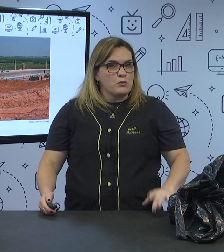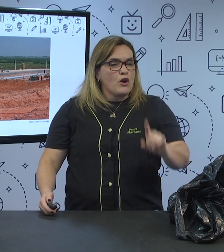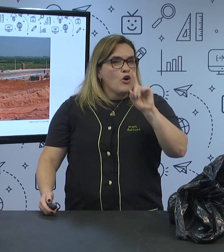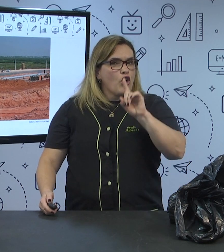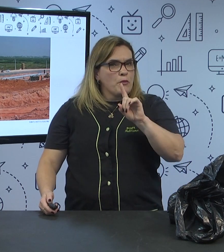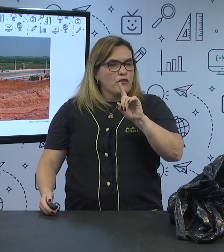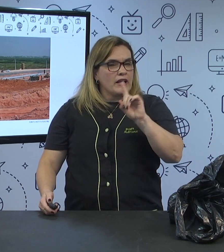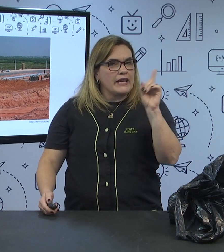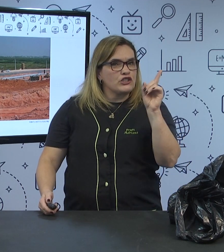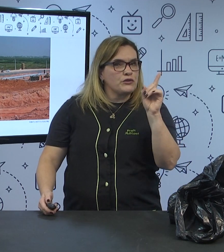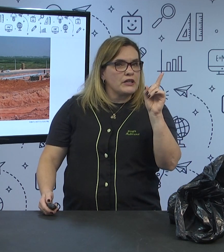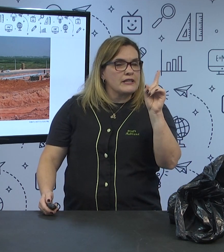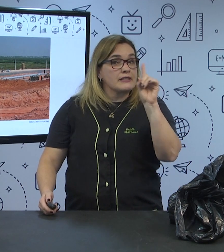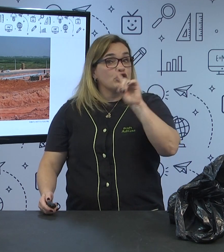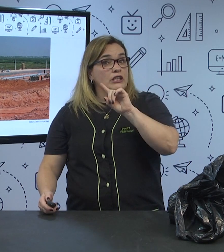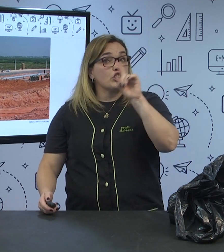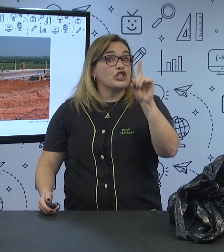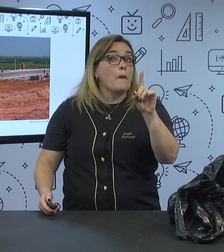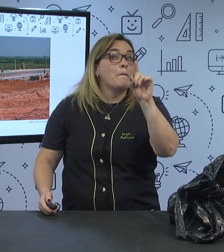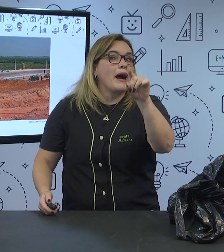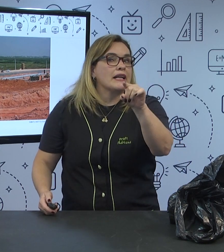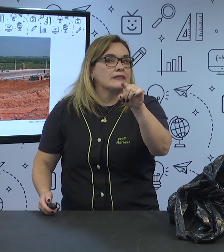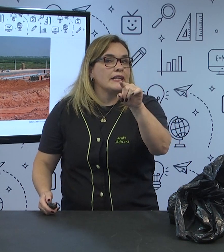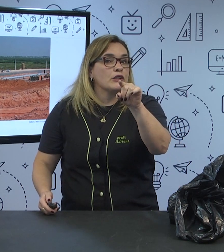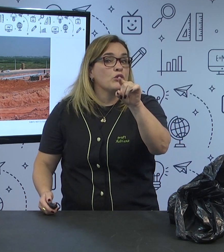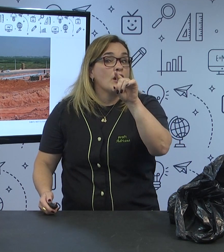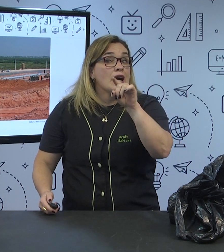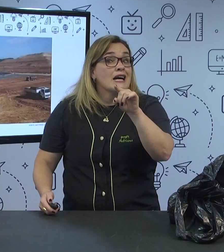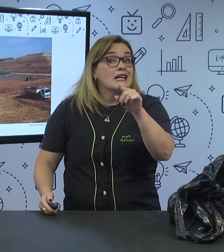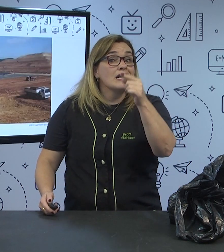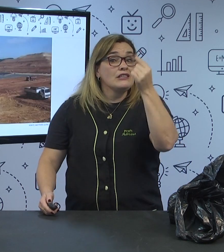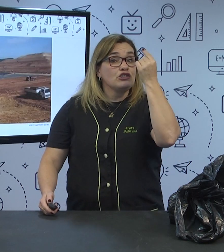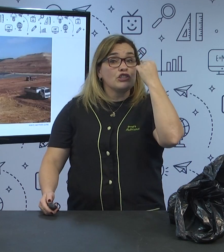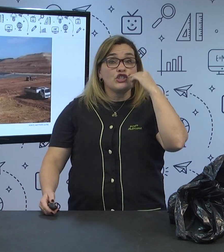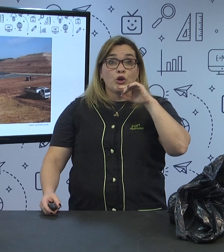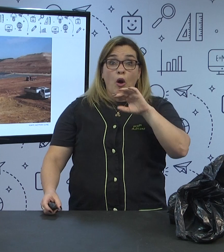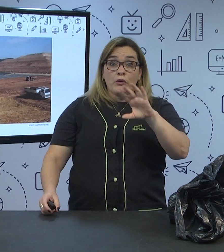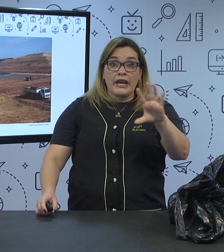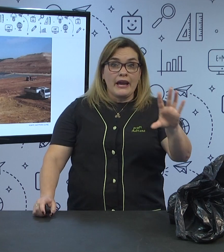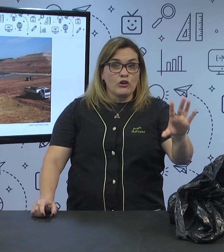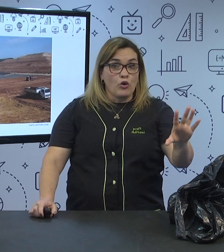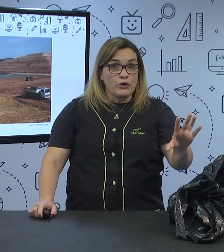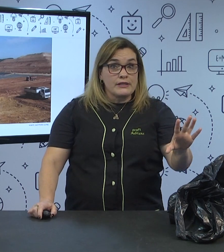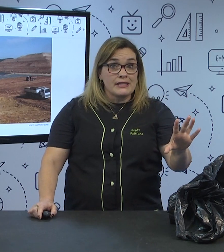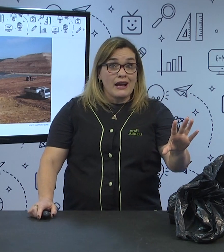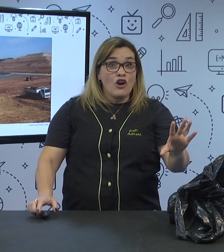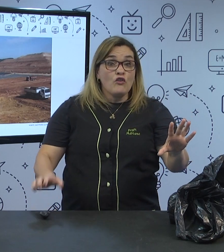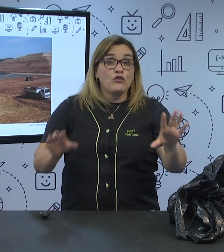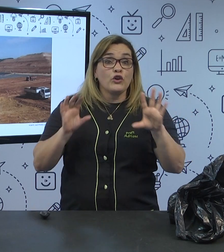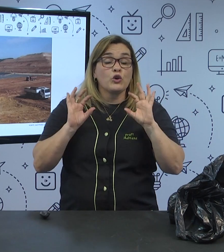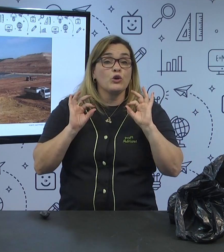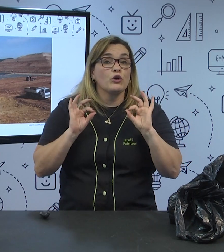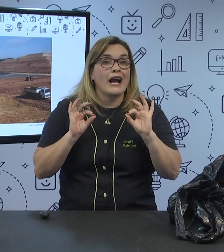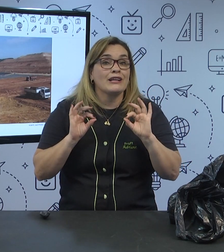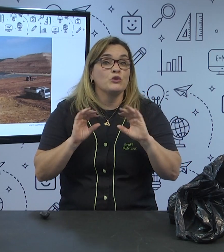Isso mesmo. Como eu falei, a diferença de lixão para aterro, antes de qualquer coisa, foi colocado